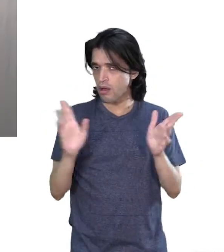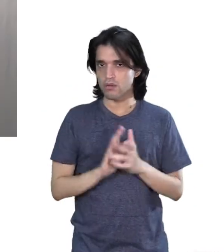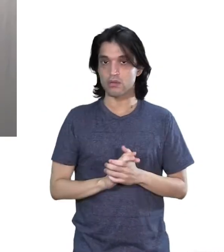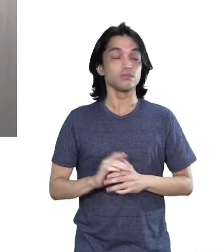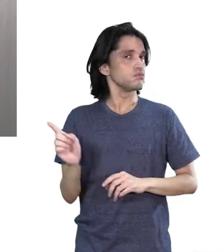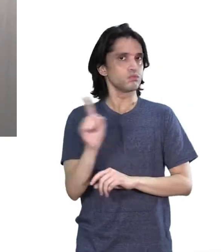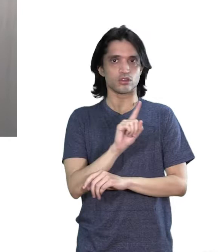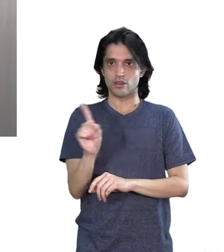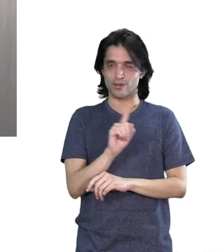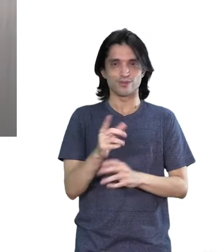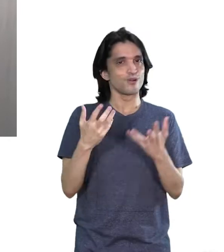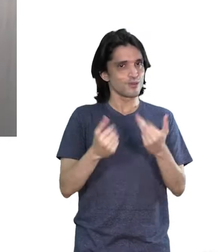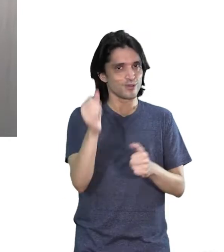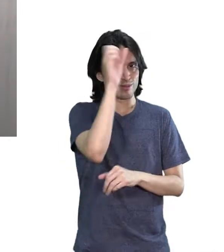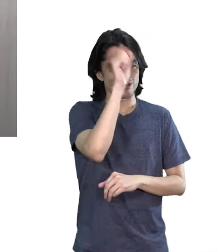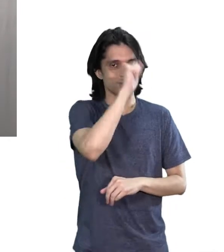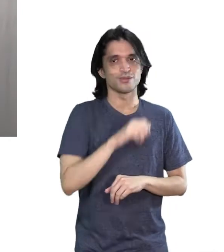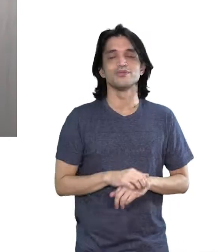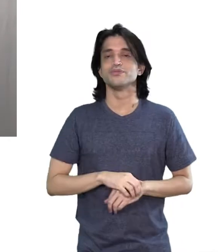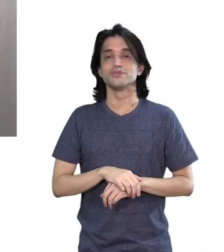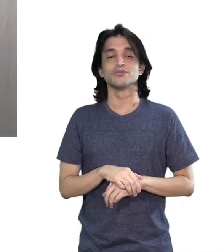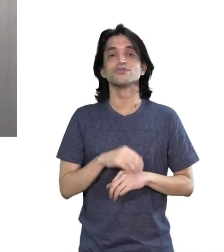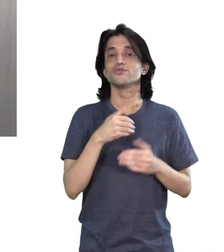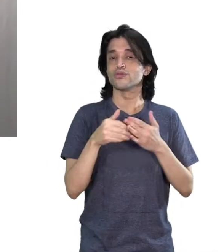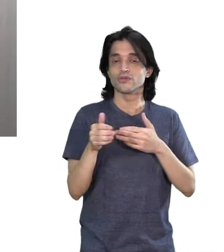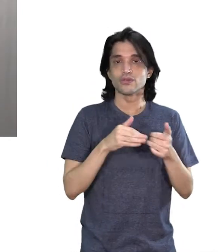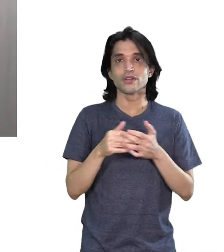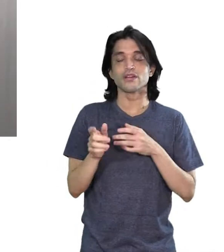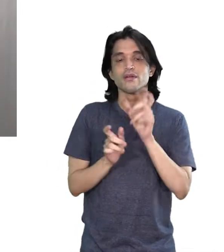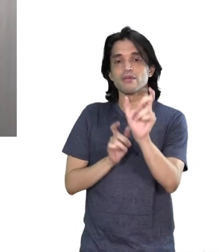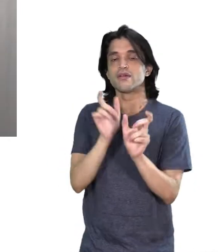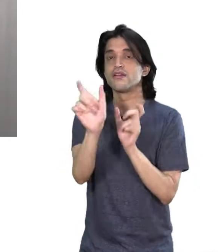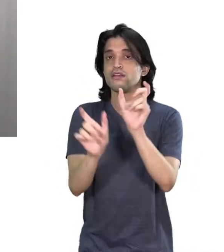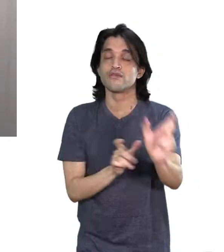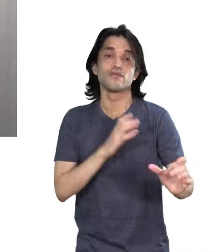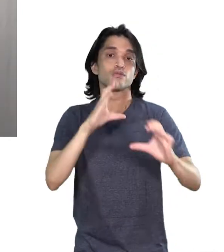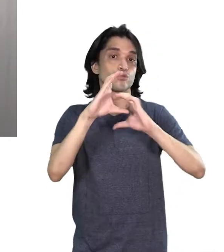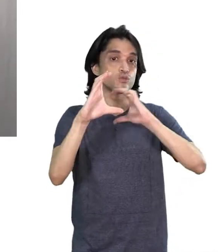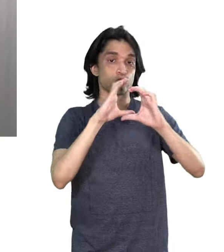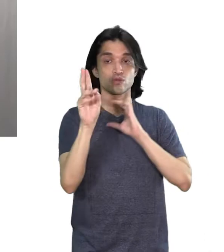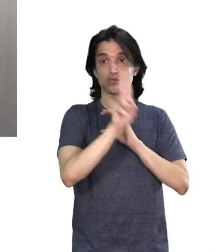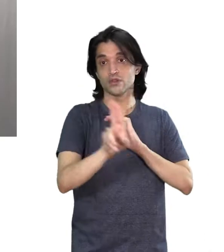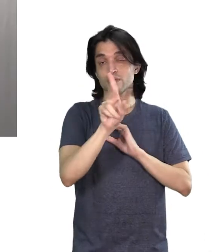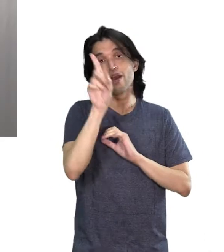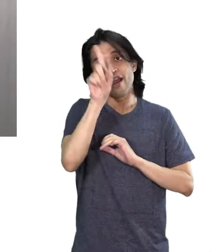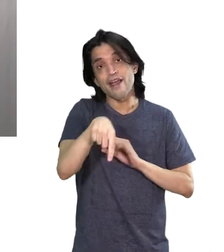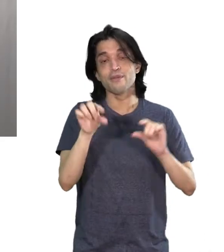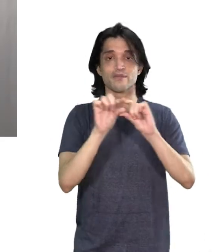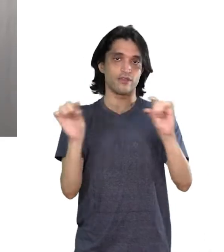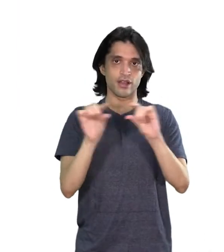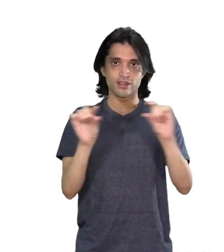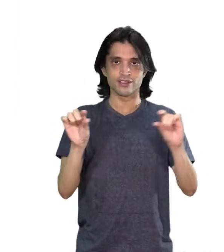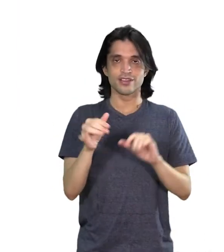aprender. Toda palavra que usamos para nos comunicar com alguém é uma frase. Vejam os